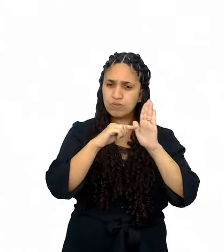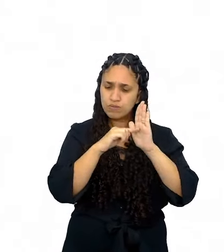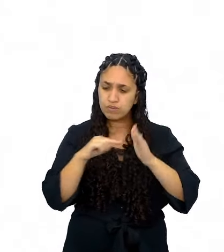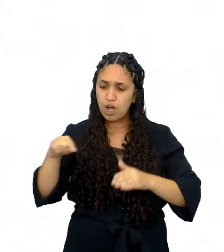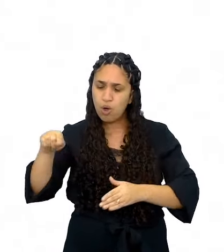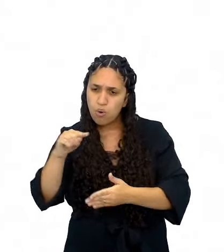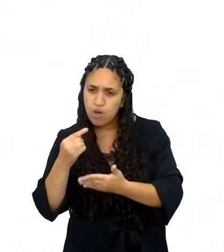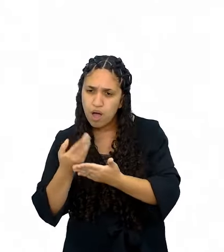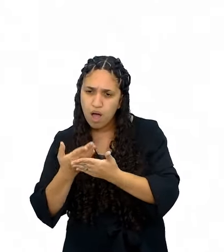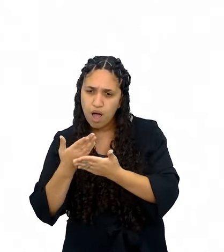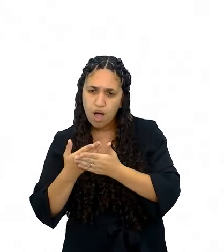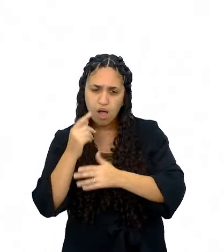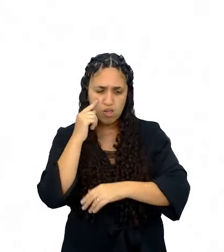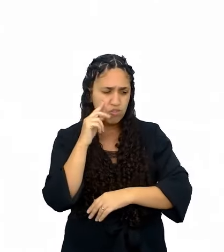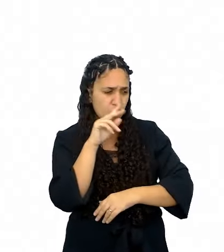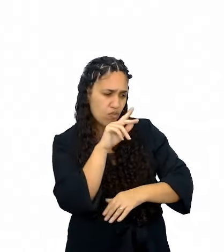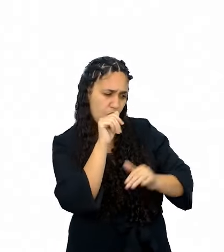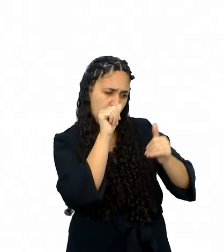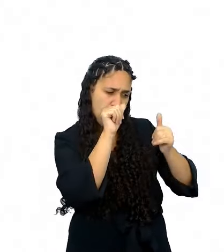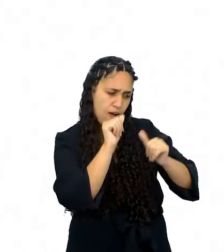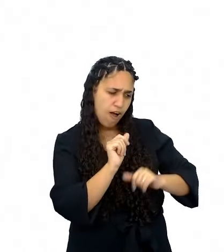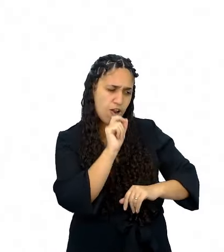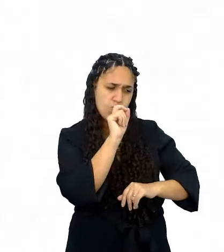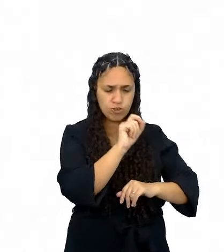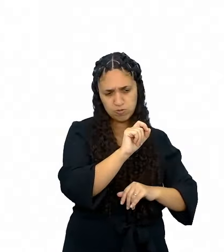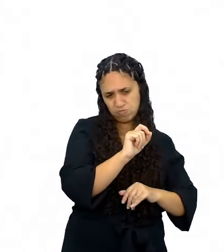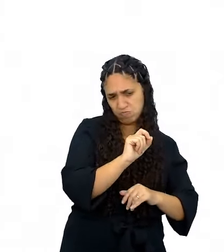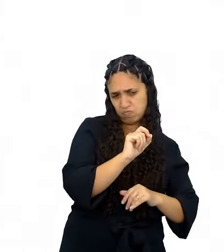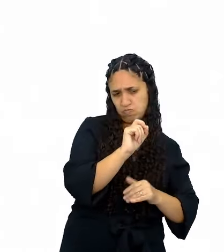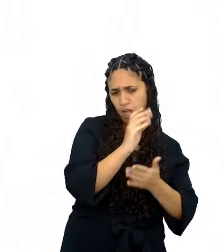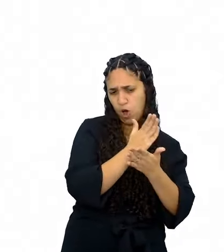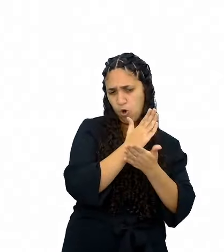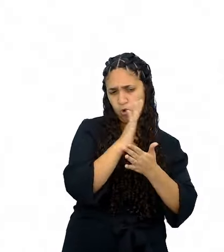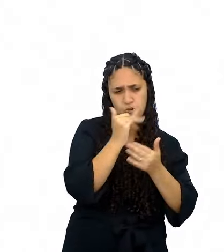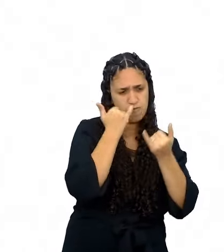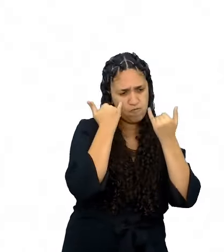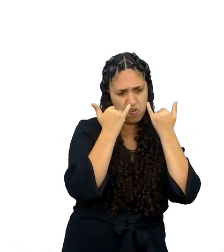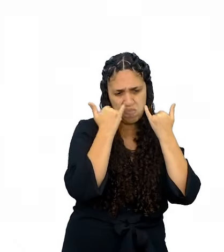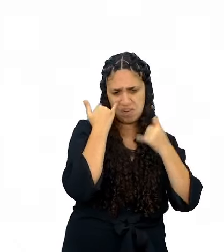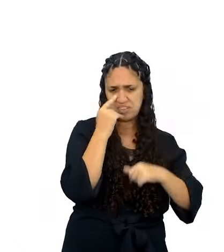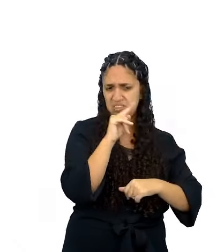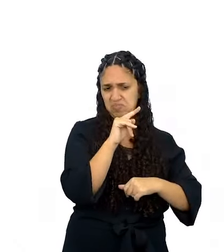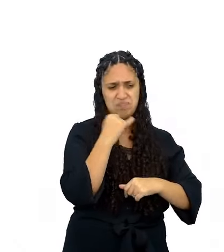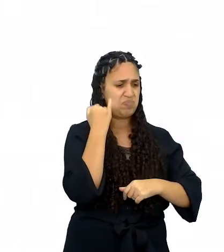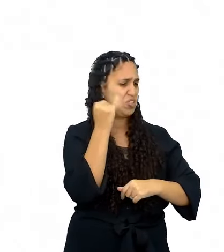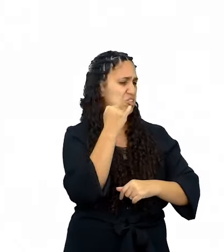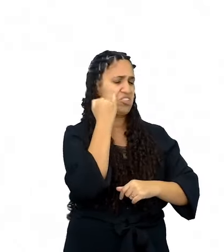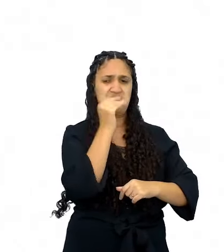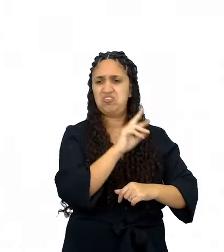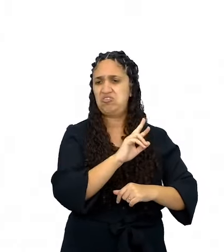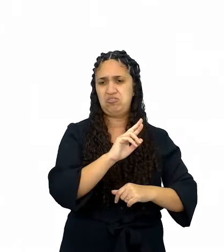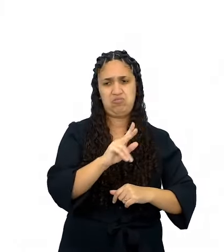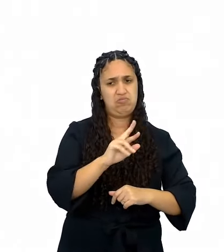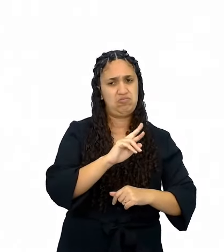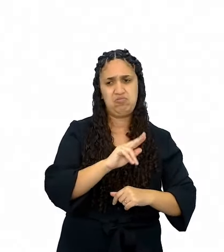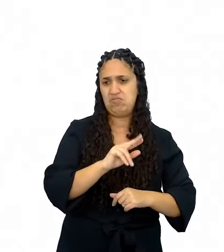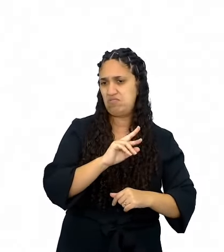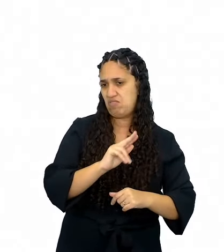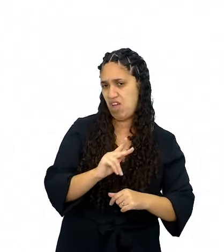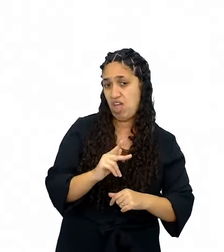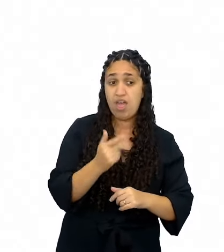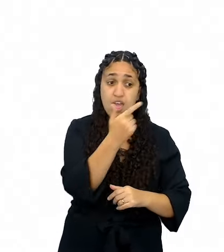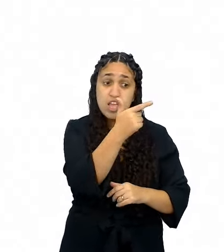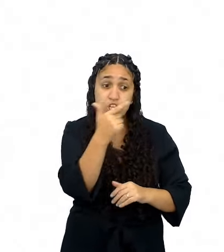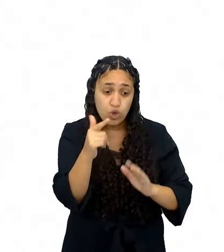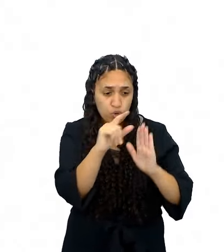ou mesmo aparecem em outros momentos do texto e não devem ser grifadas mais de uma vez. Os